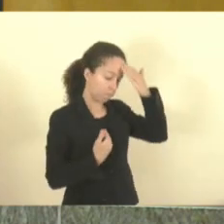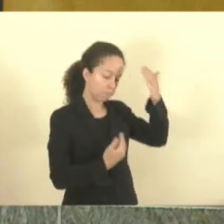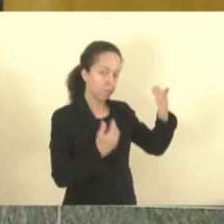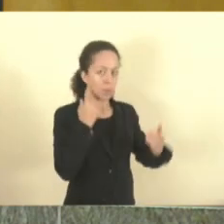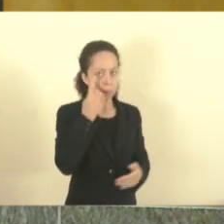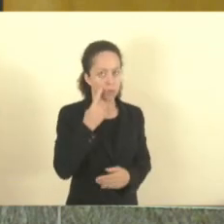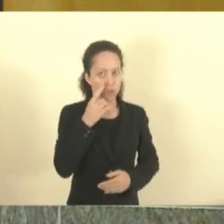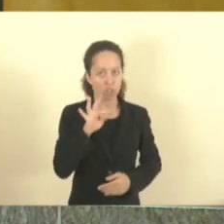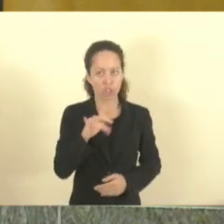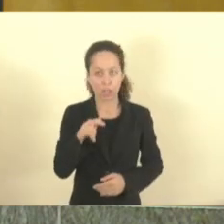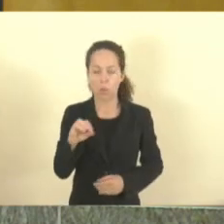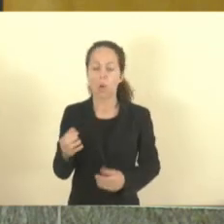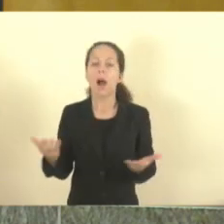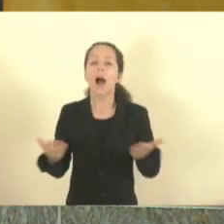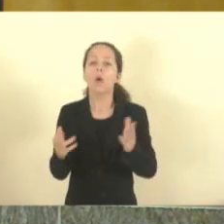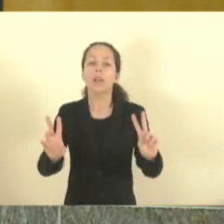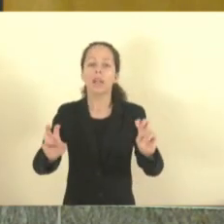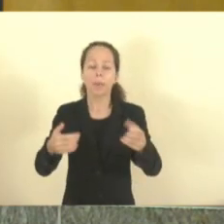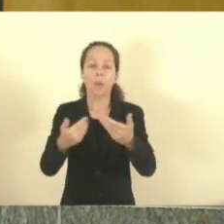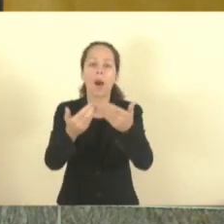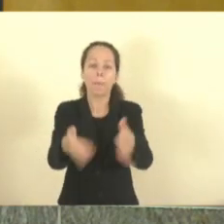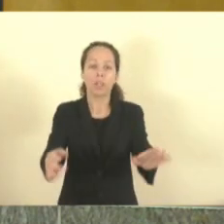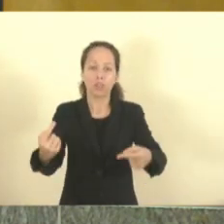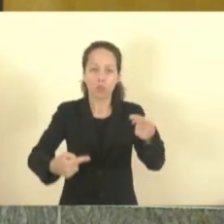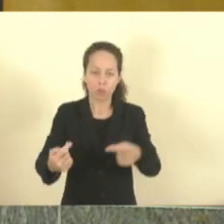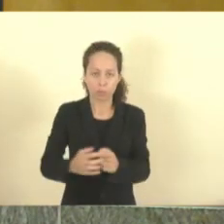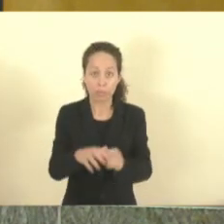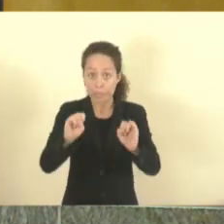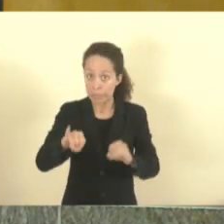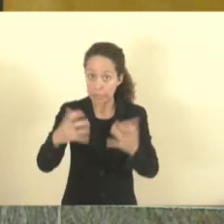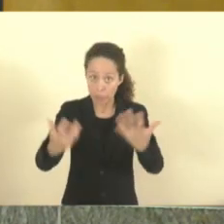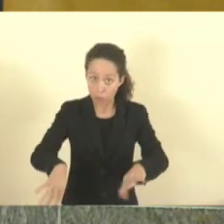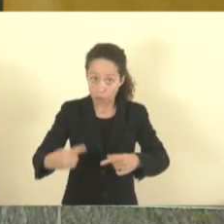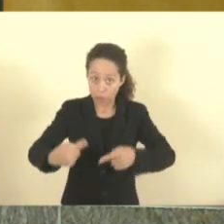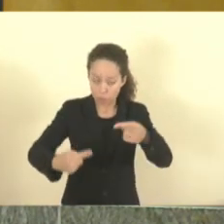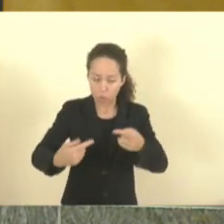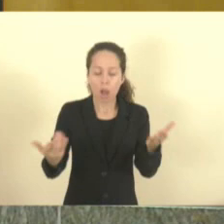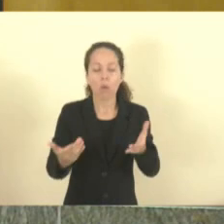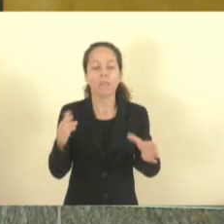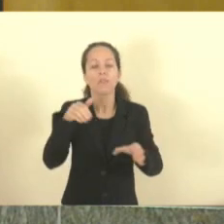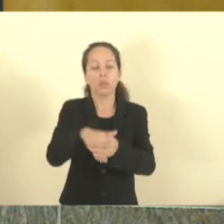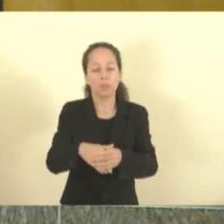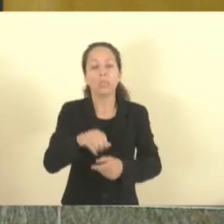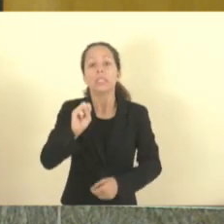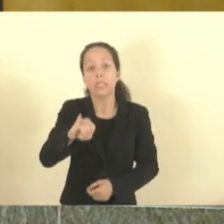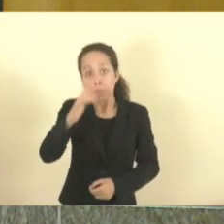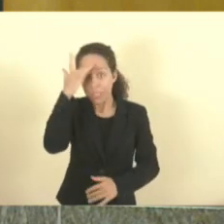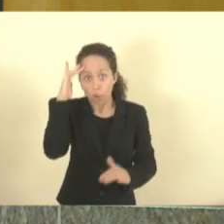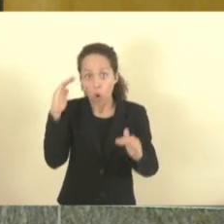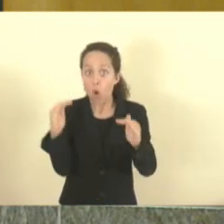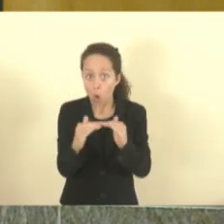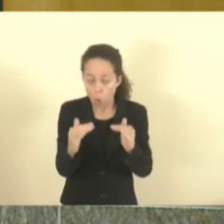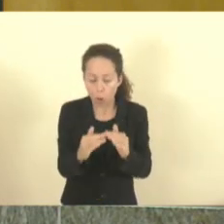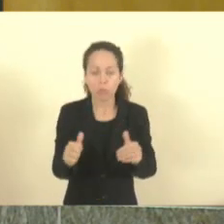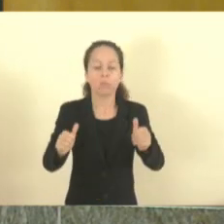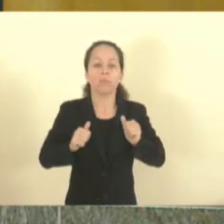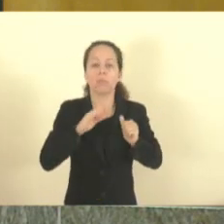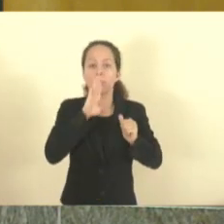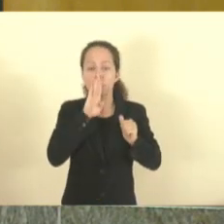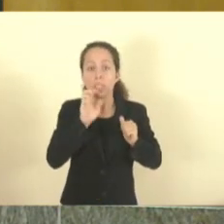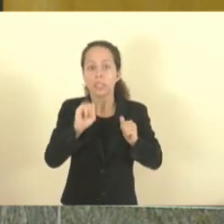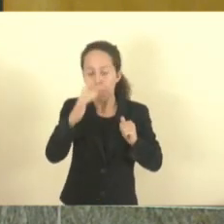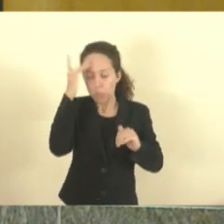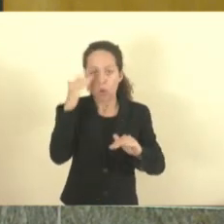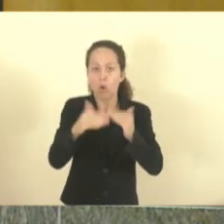Hoffmann. Eu coloco a matéria em discussão. Não havendo quem queira discutir, em votação. Os deputados e deputadas que aprovam permaneçam como estão.